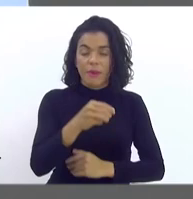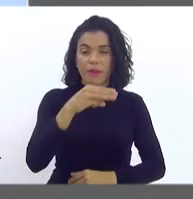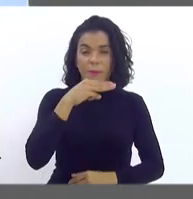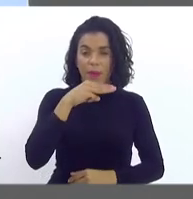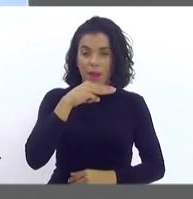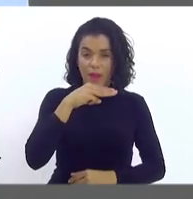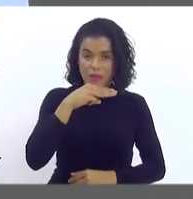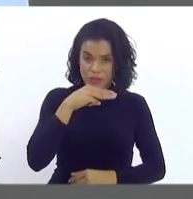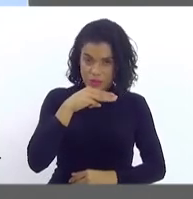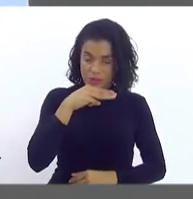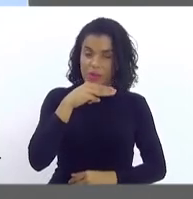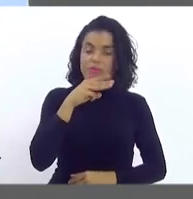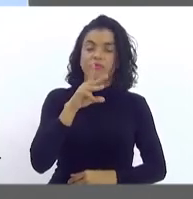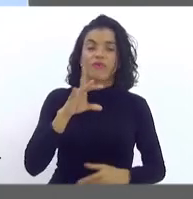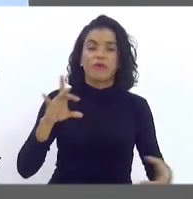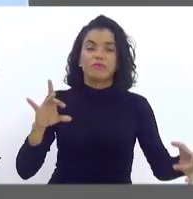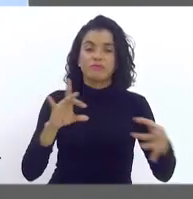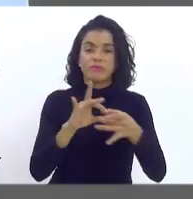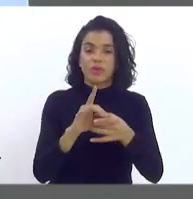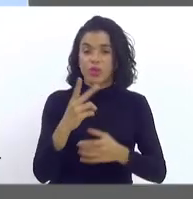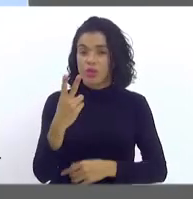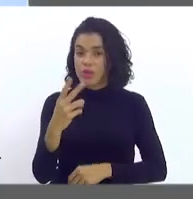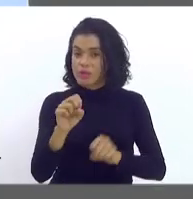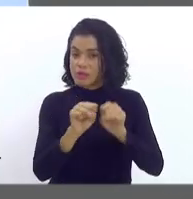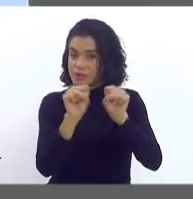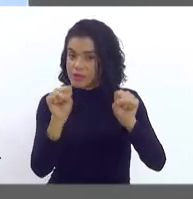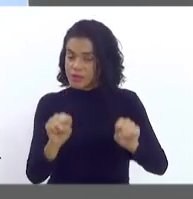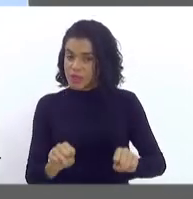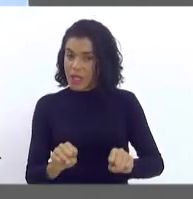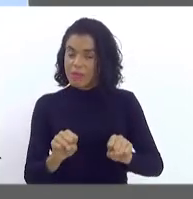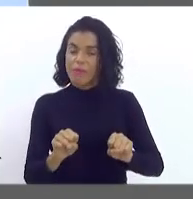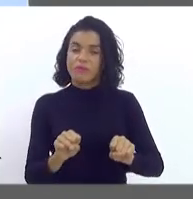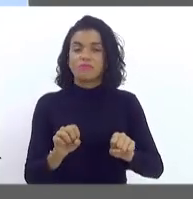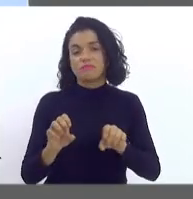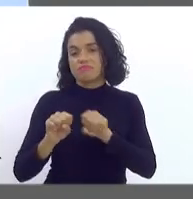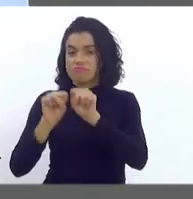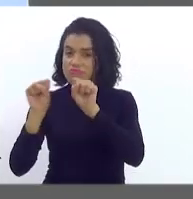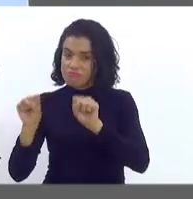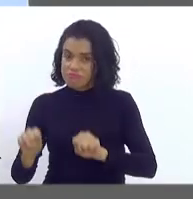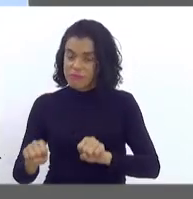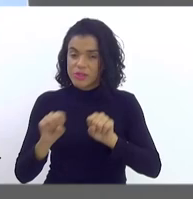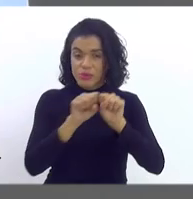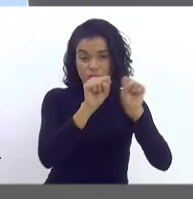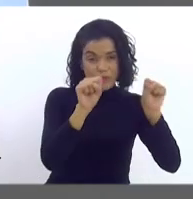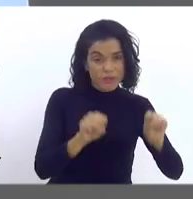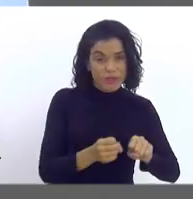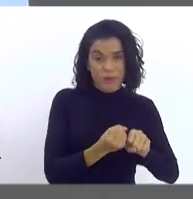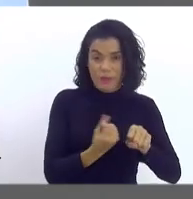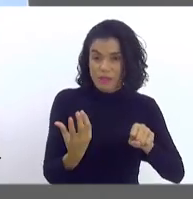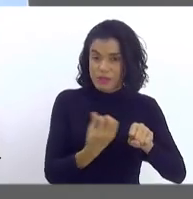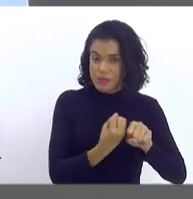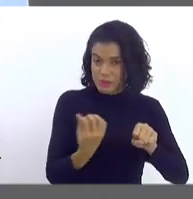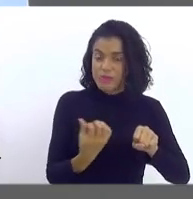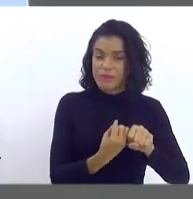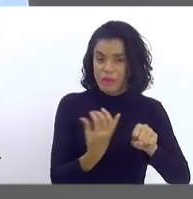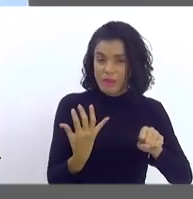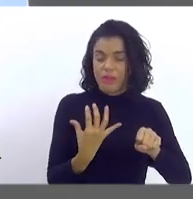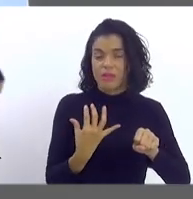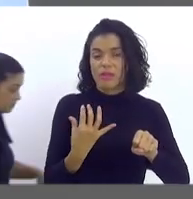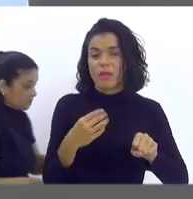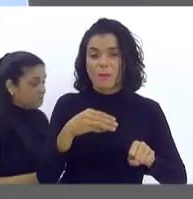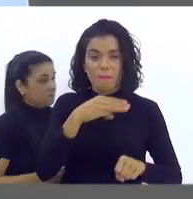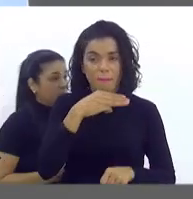que vai fazer uma interligação de dois sistemas, fechando aí dois sistemas de distribuição. Nós temos um sistema de distribuição